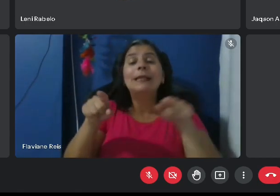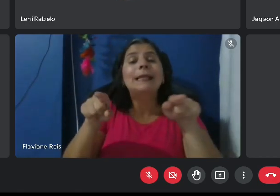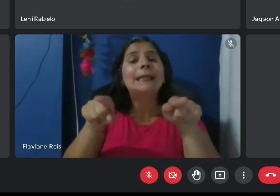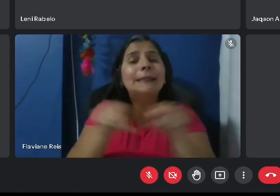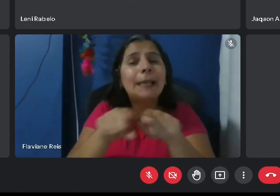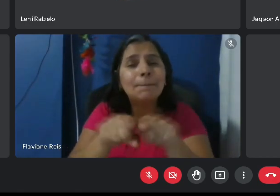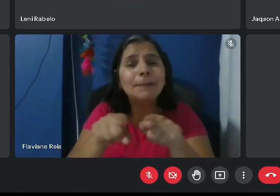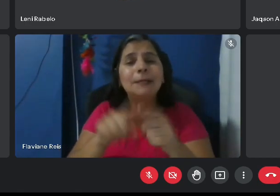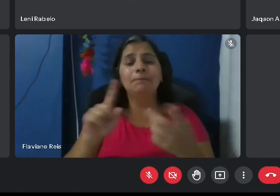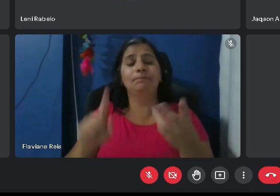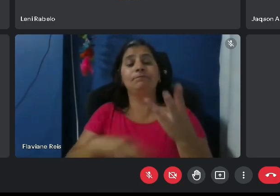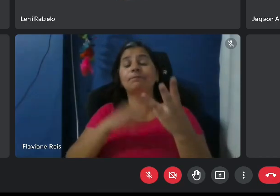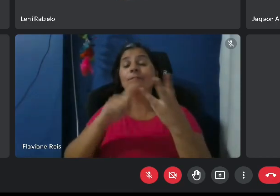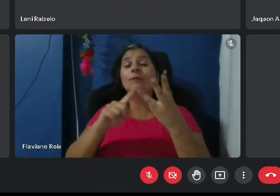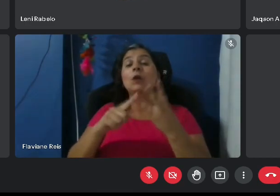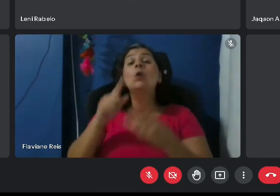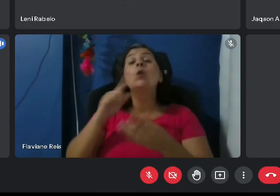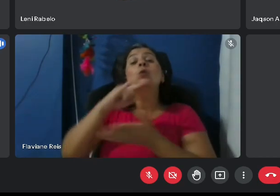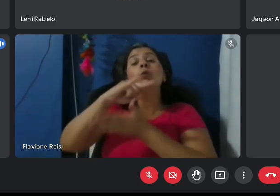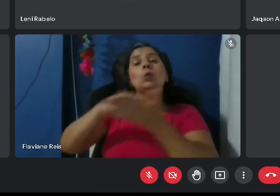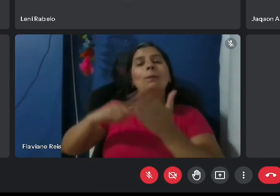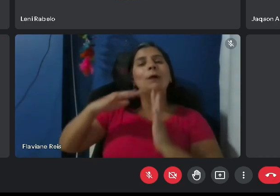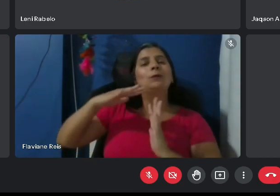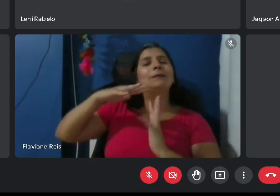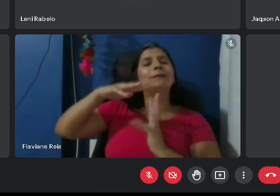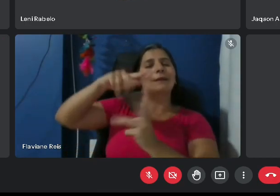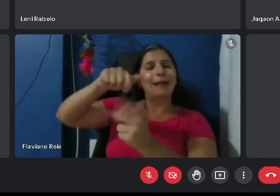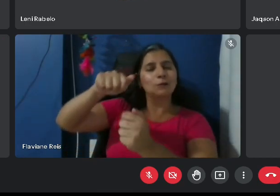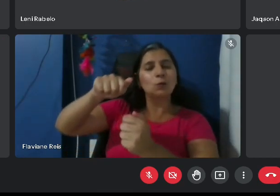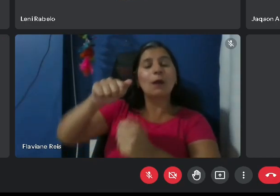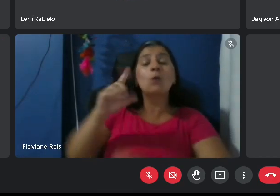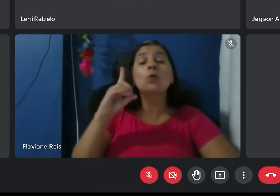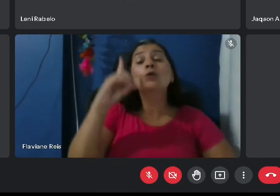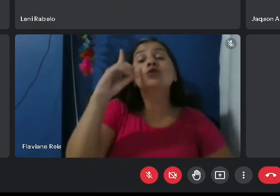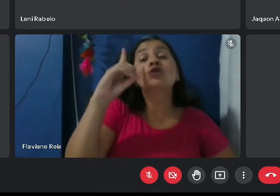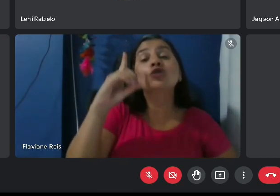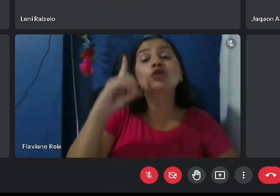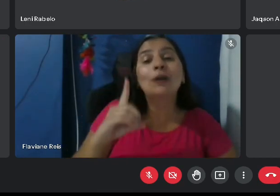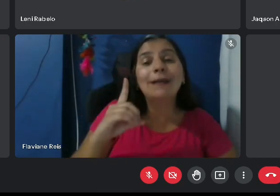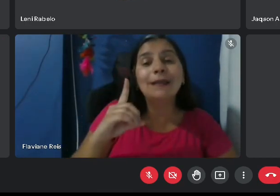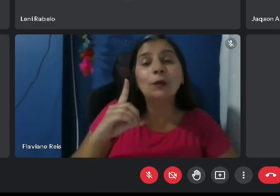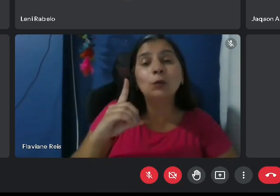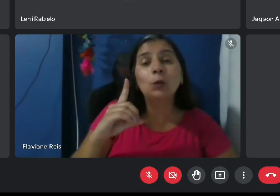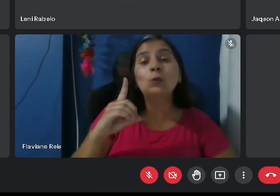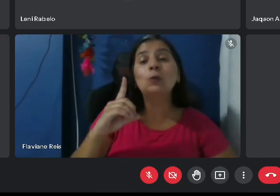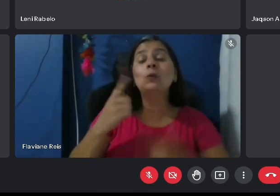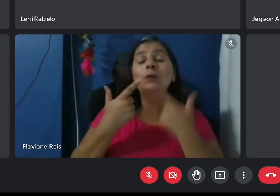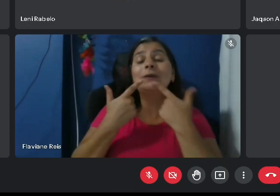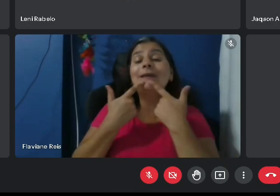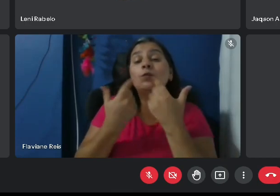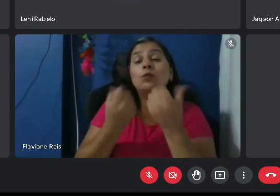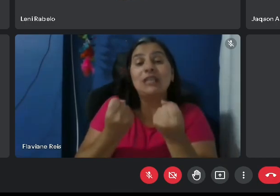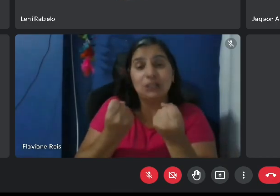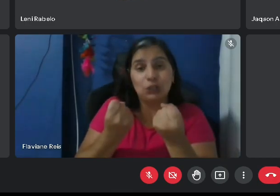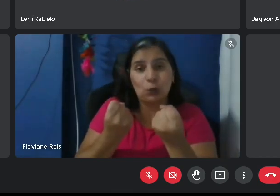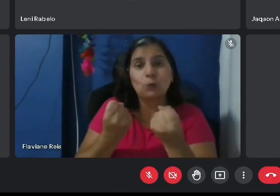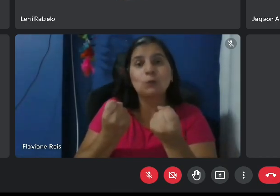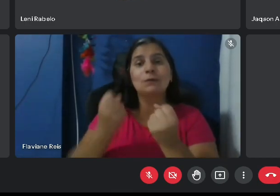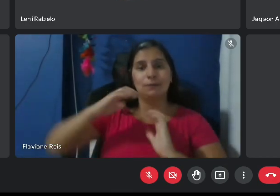esses documentos falam sobre isso. O terceiro ponto sobre a ONU é